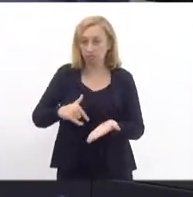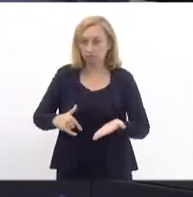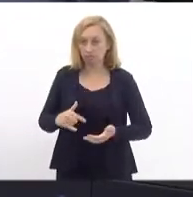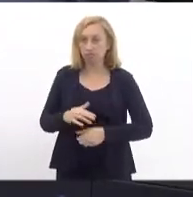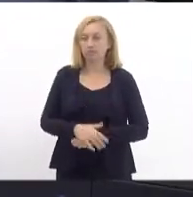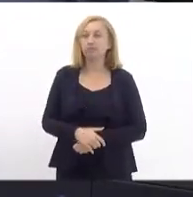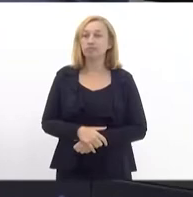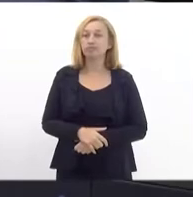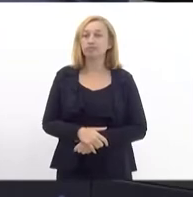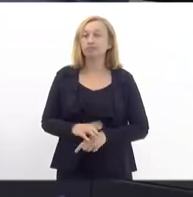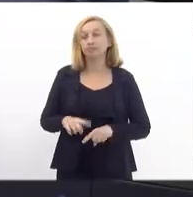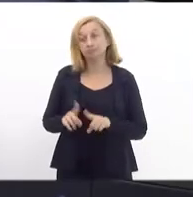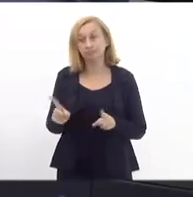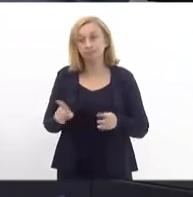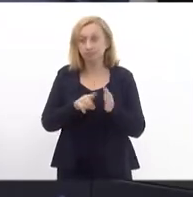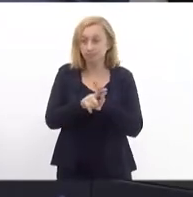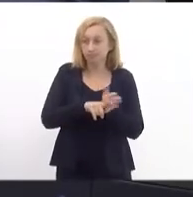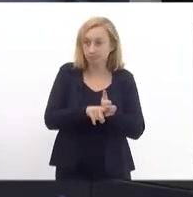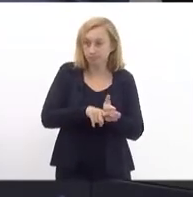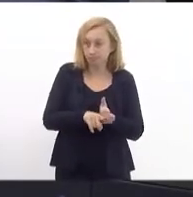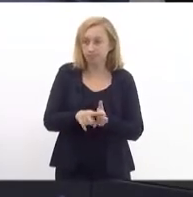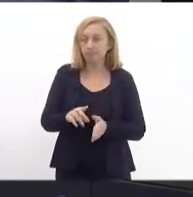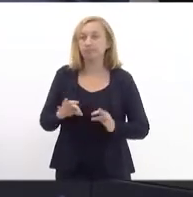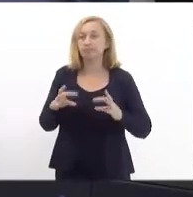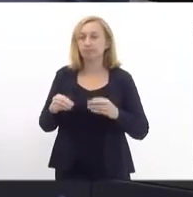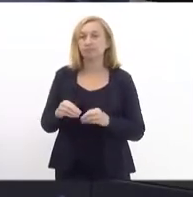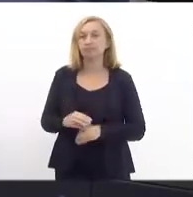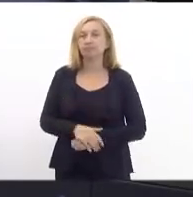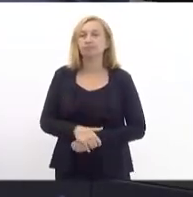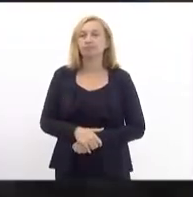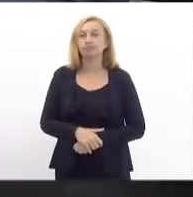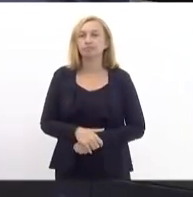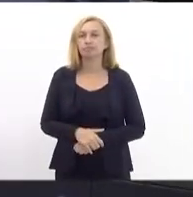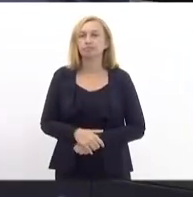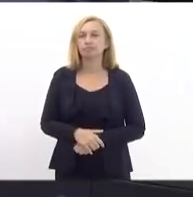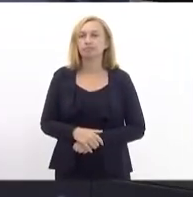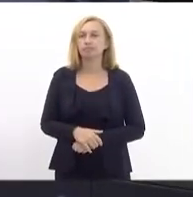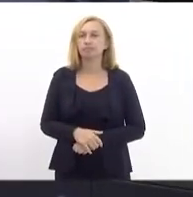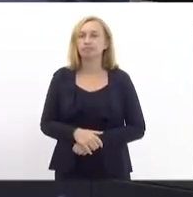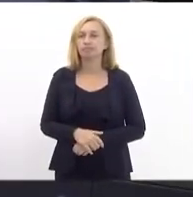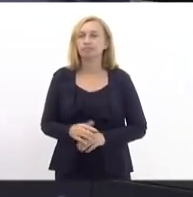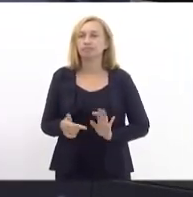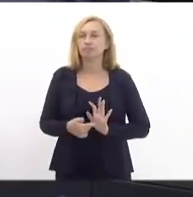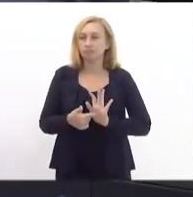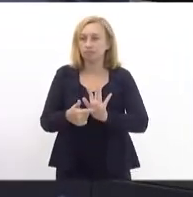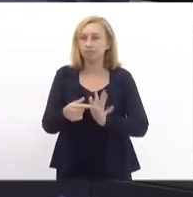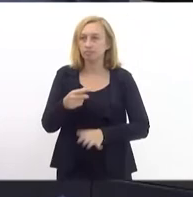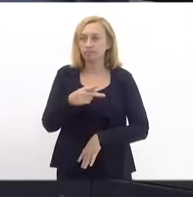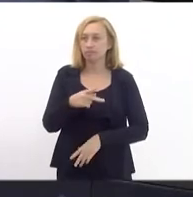E as revisões ordinárias, elas são públicas, são audiências públicas, não tem